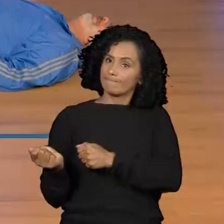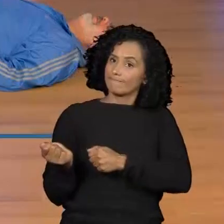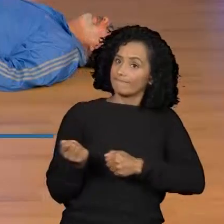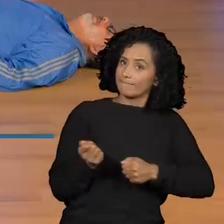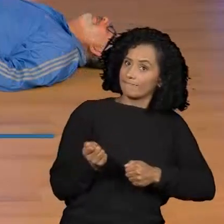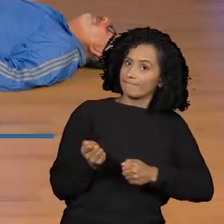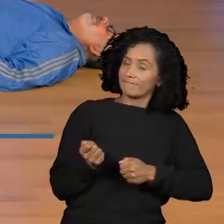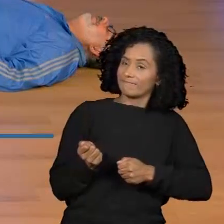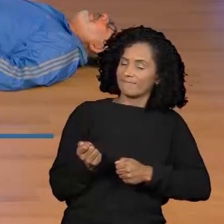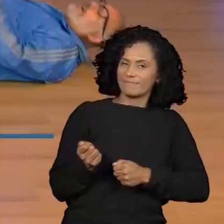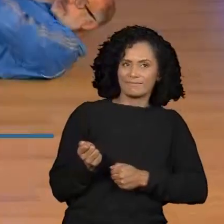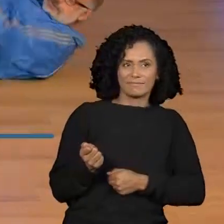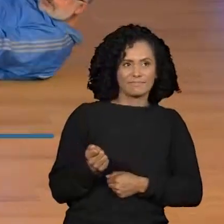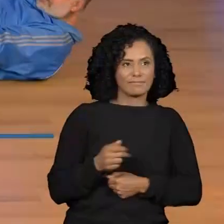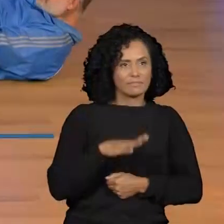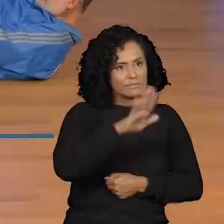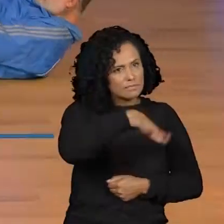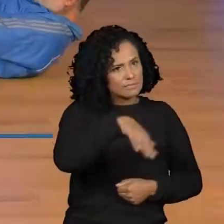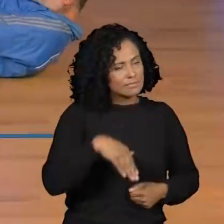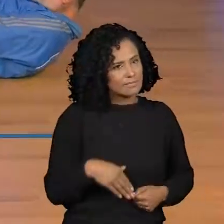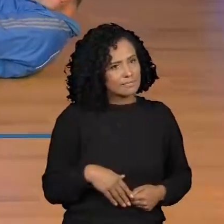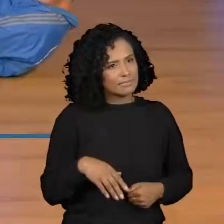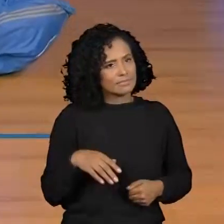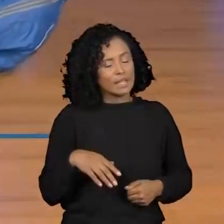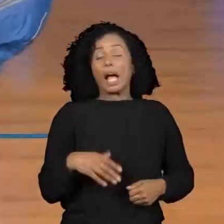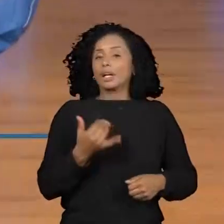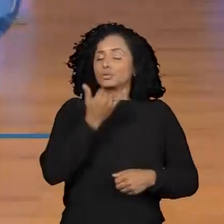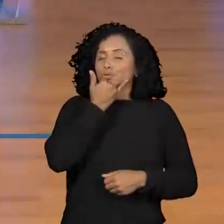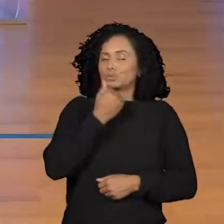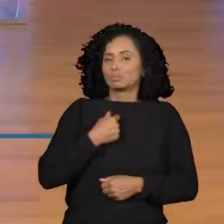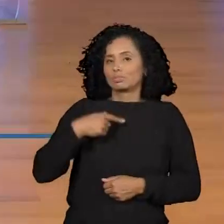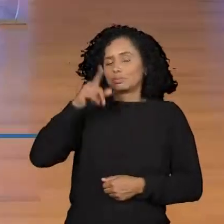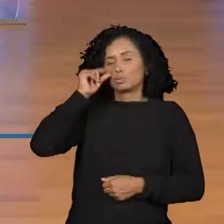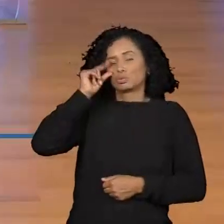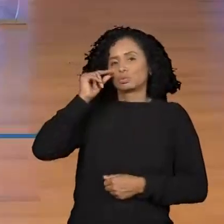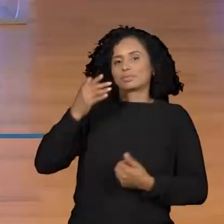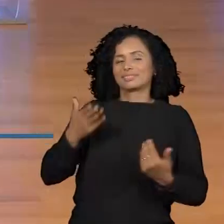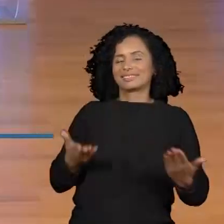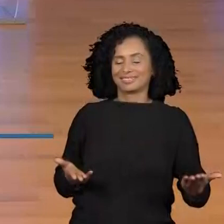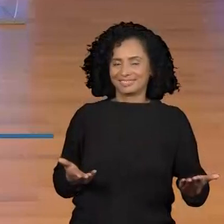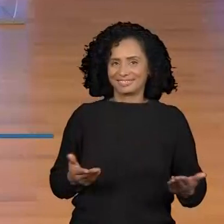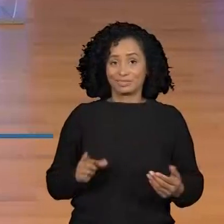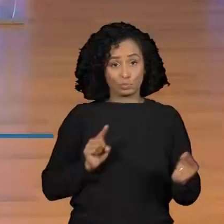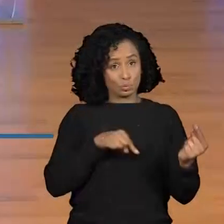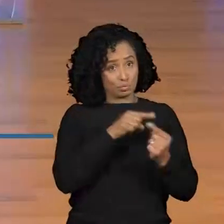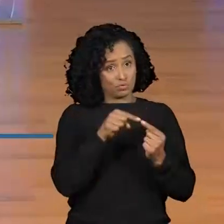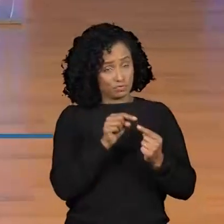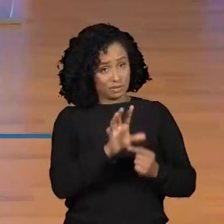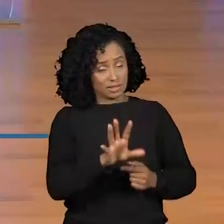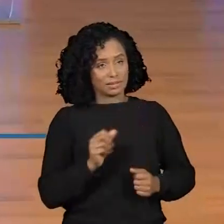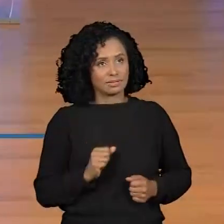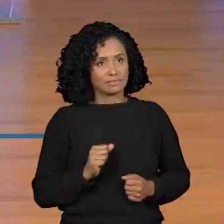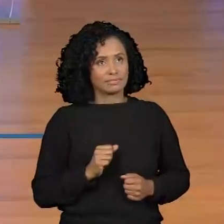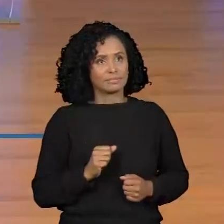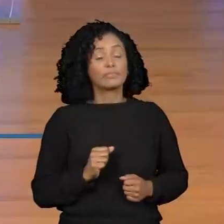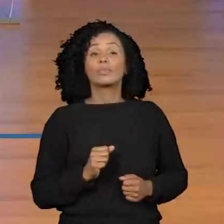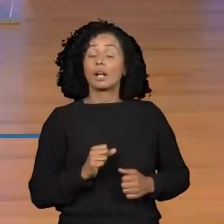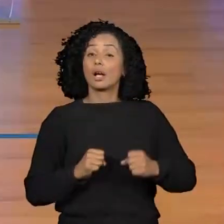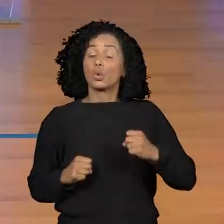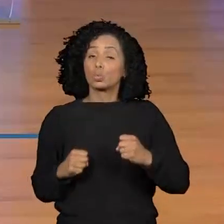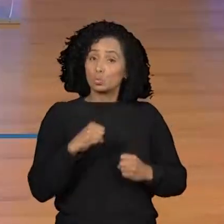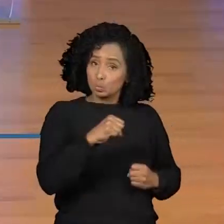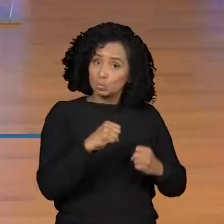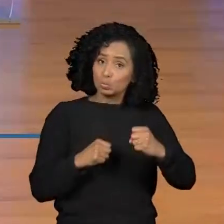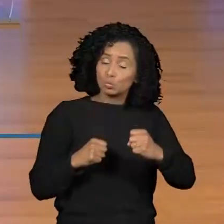moderador. Professor Adriano, não. Desculpa, tirei um cochilinho. Tá. Tá, então o objetivo é esse. Pessoal, as lutas, elas são...